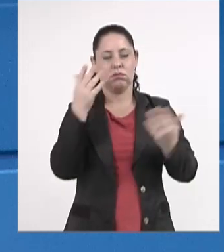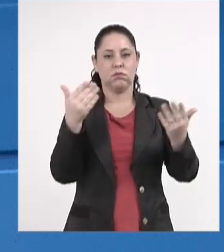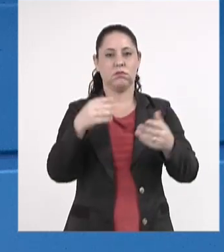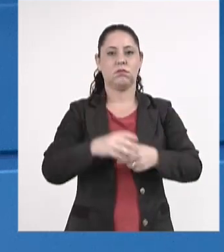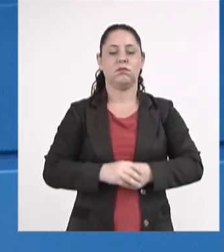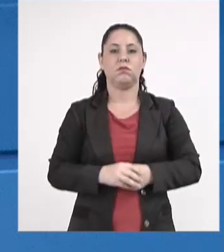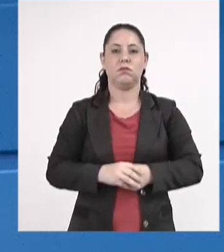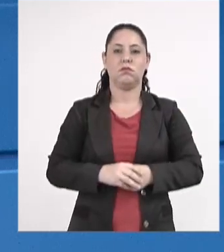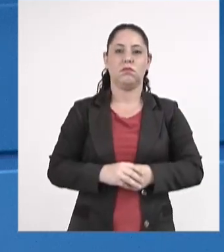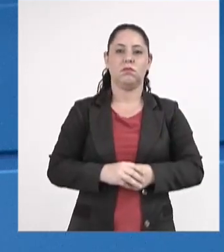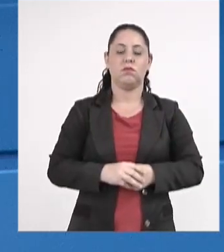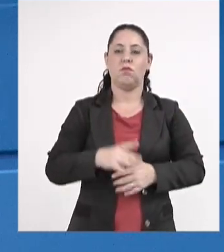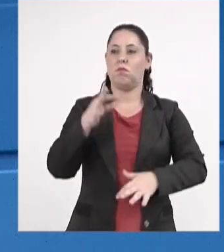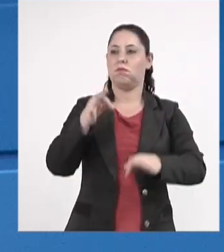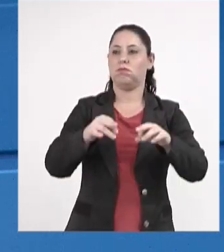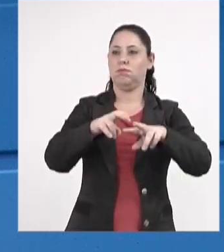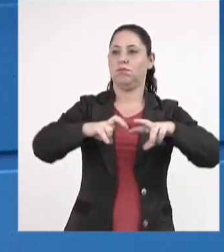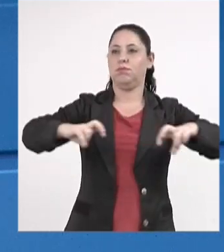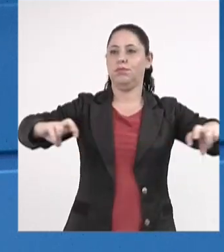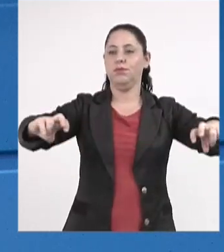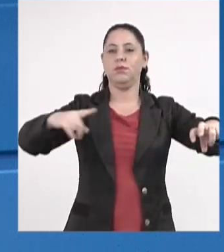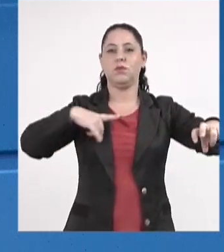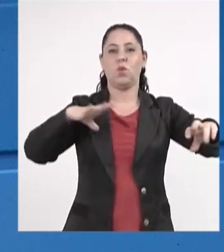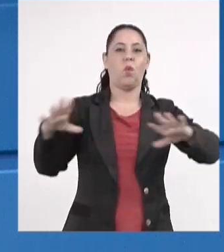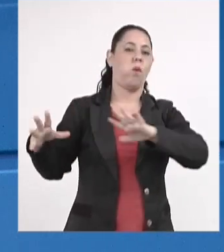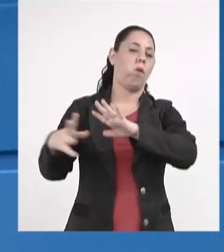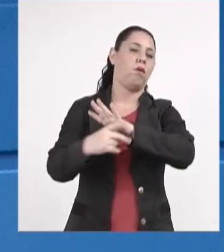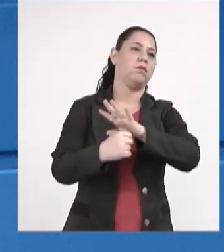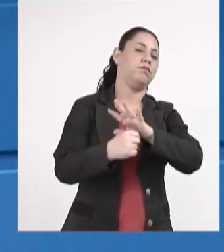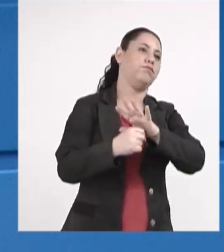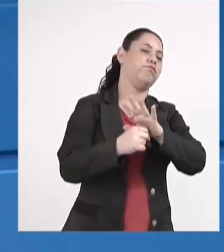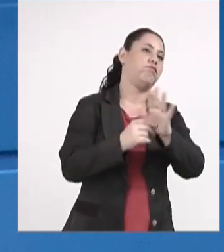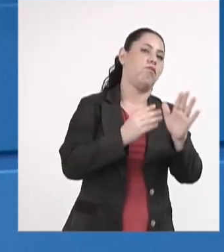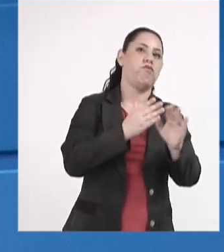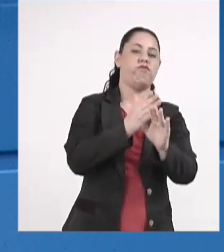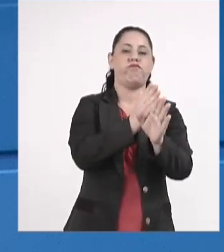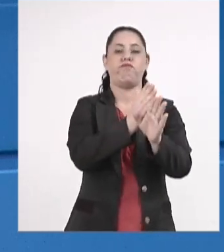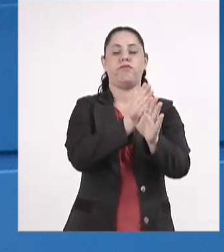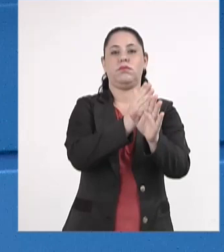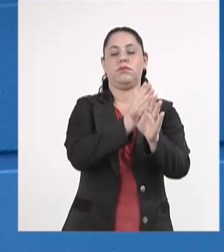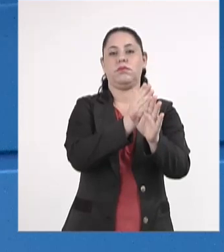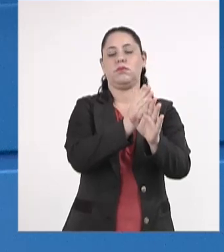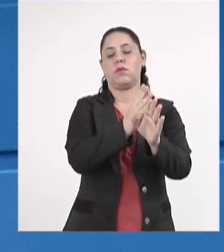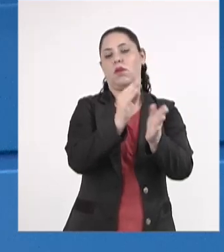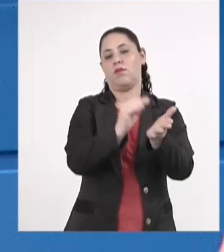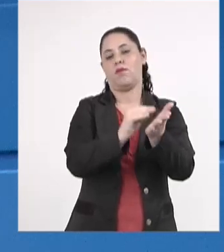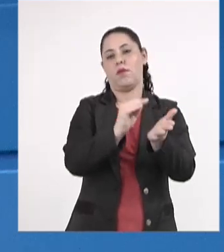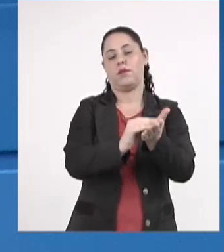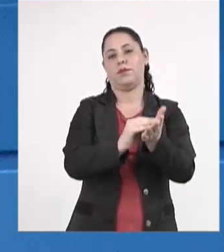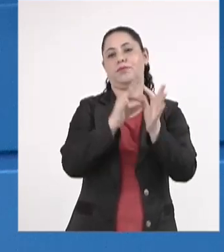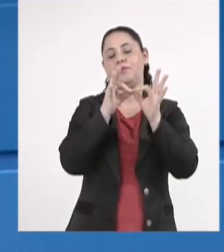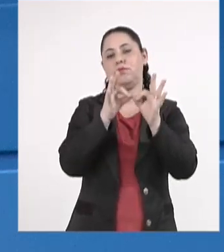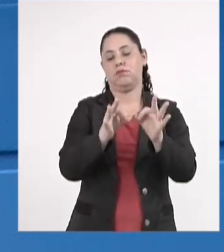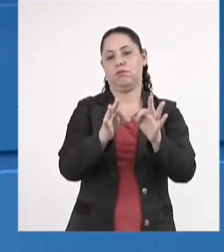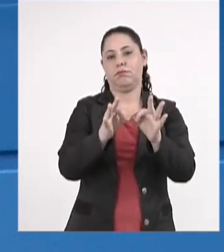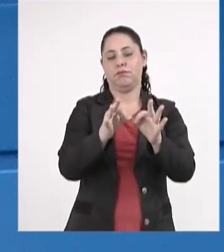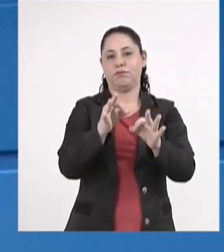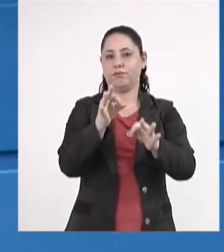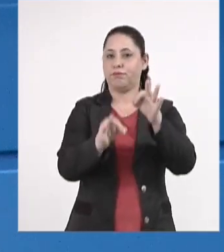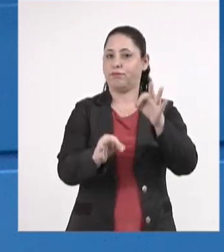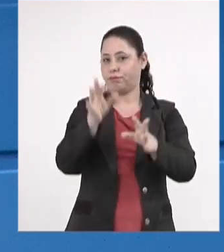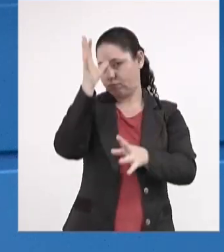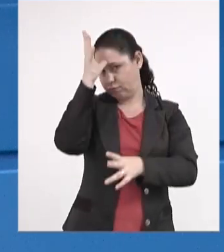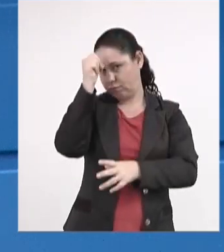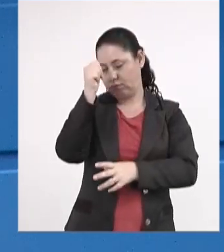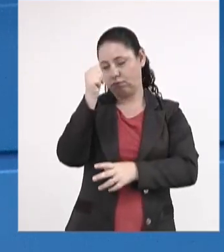das cortes de desvios de corrupções de má conduta no processo eleitoral ali